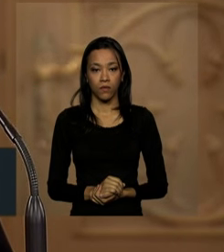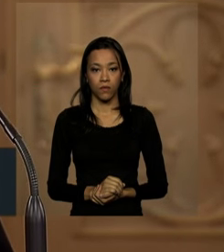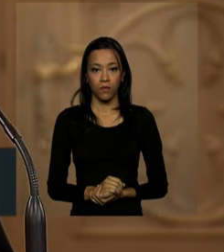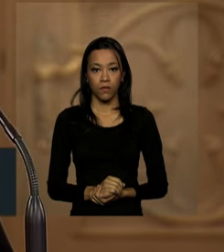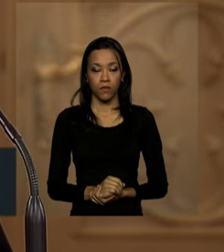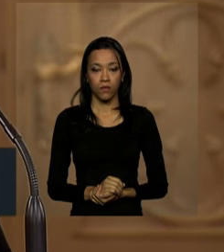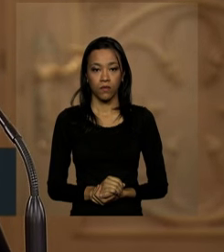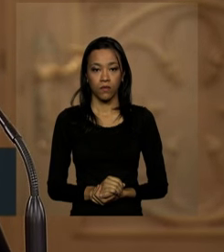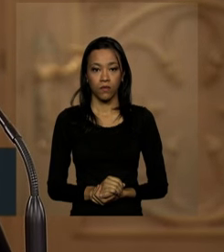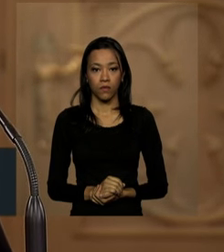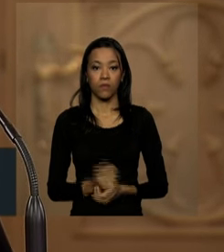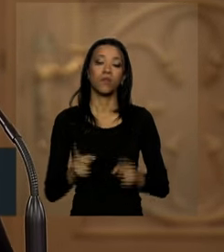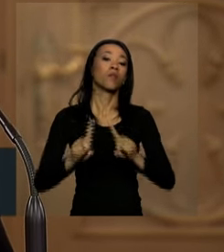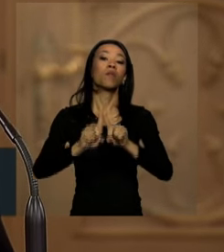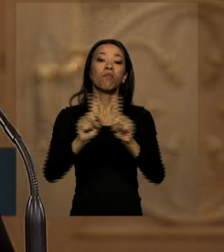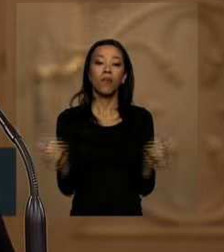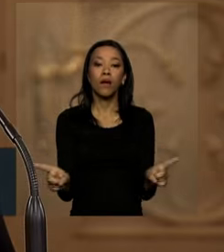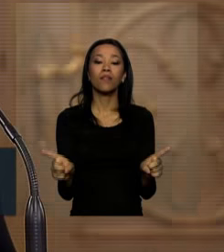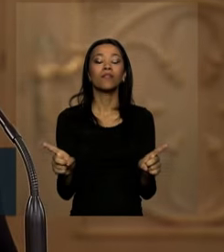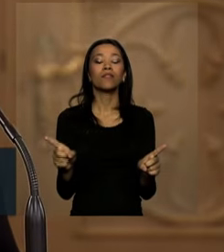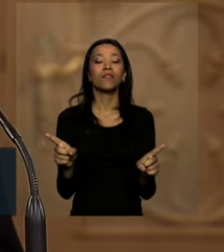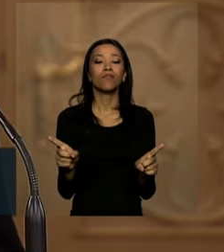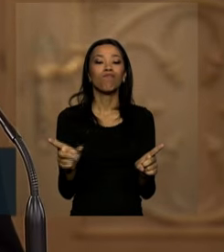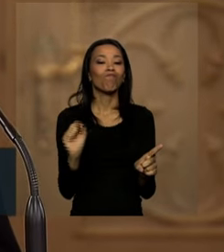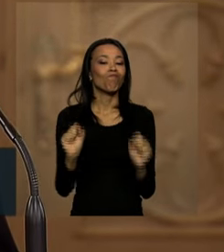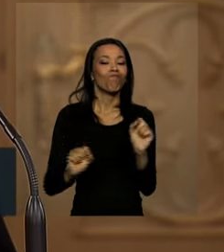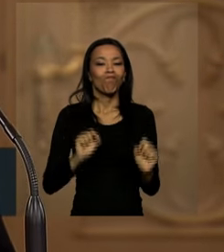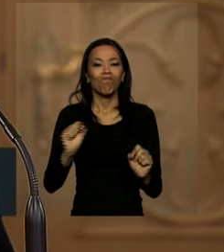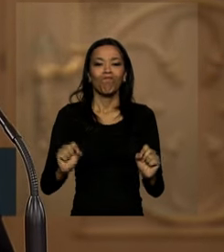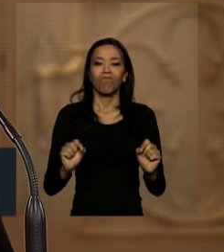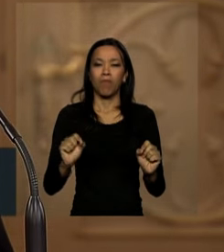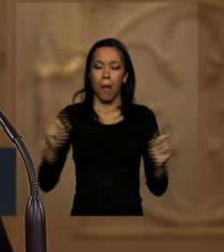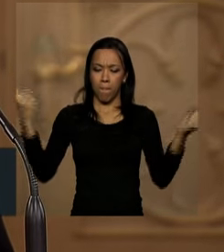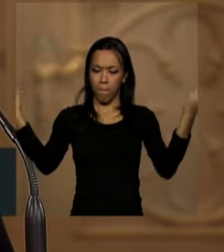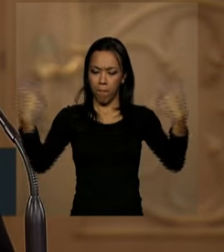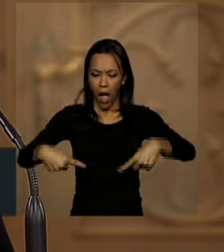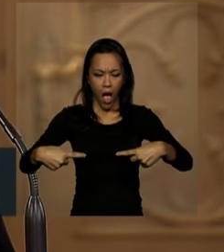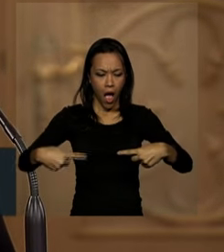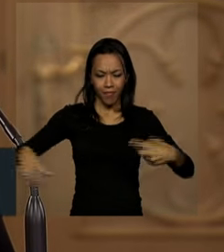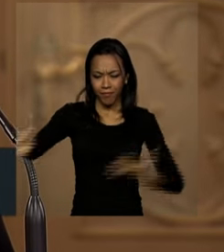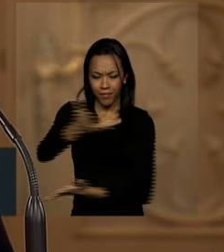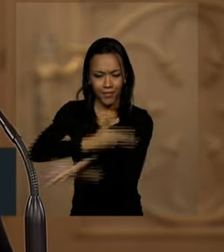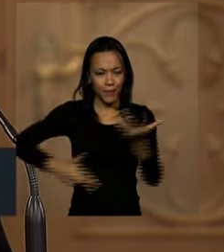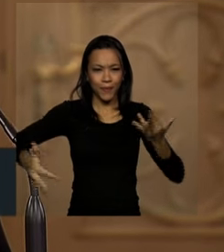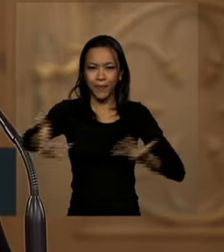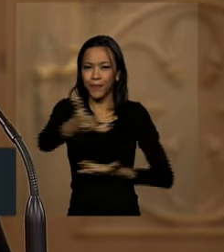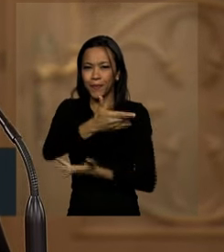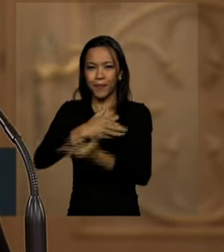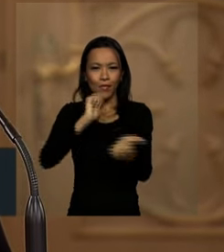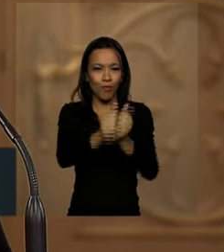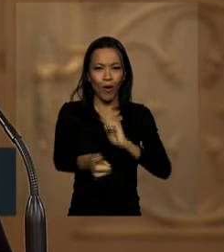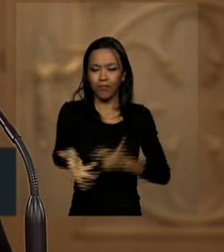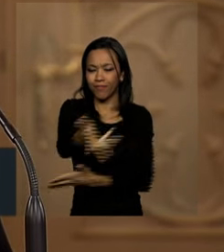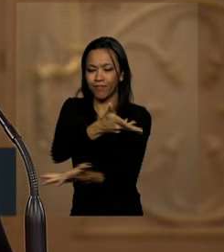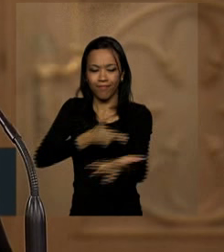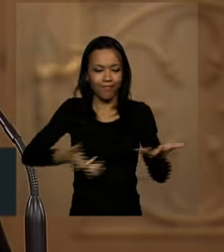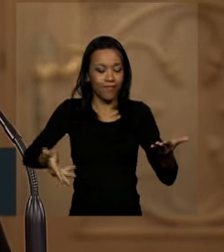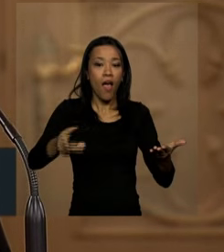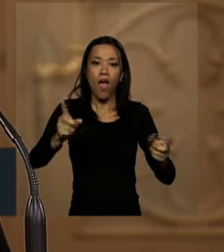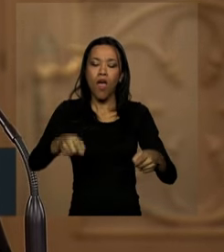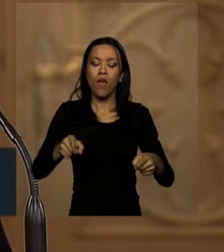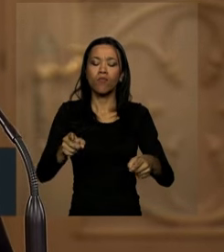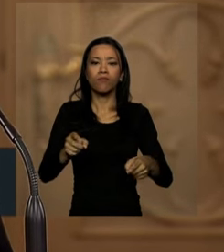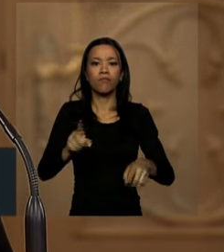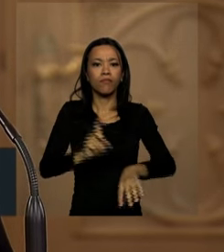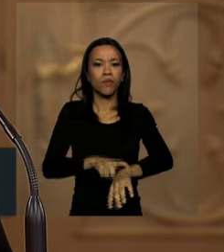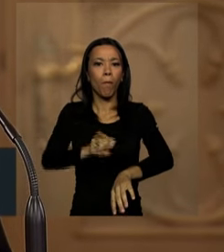de Janeiro. Mais do que uma empolgante competição esportiva, as Olimpíadas são um momento de